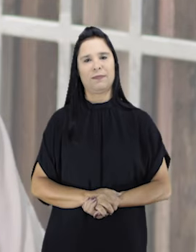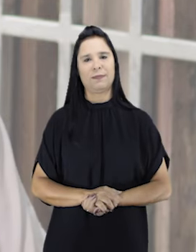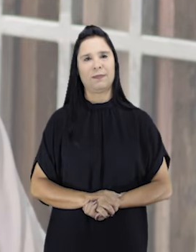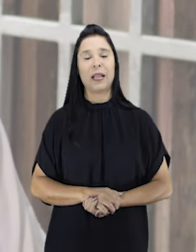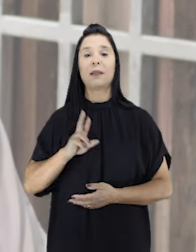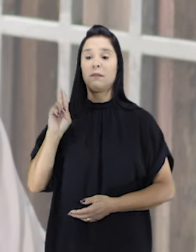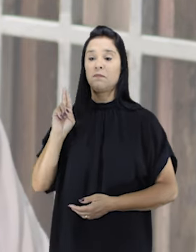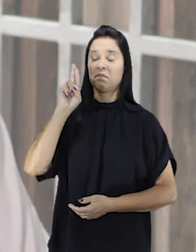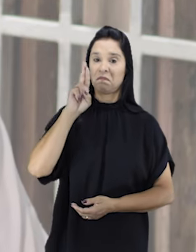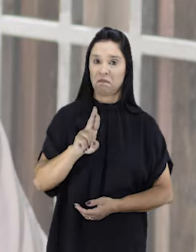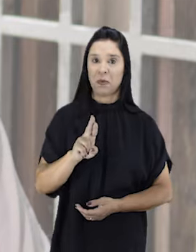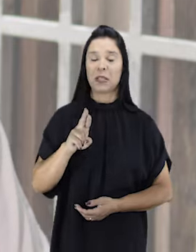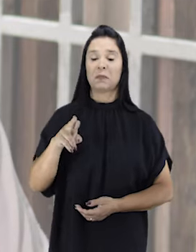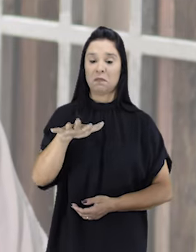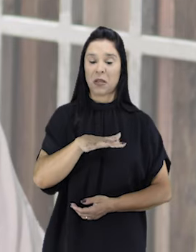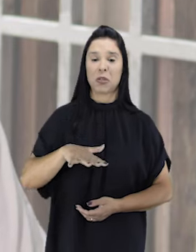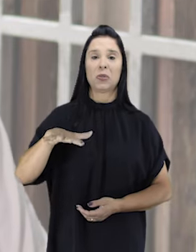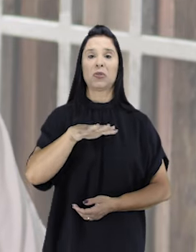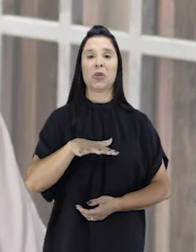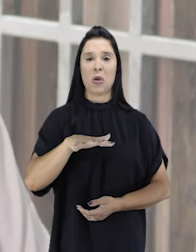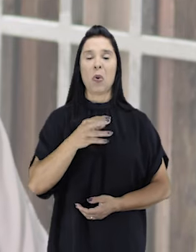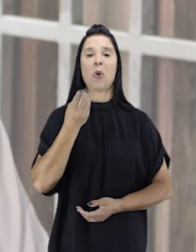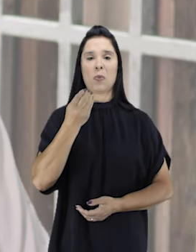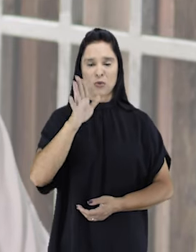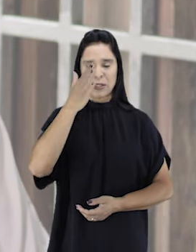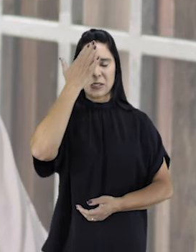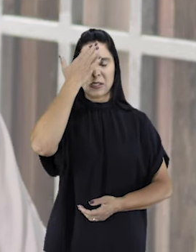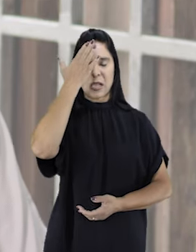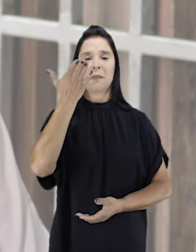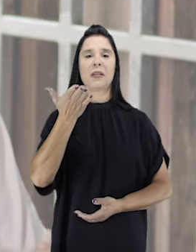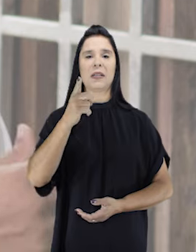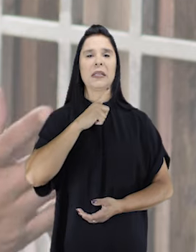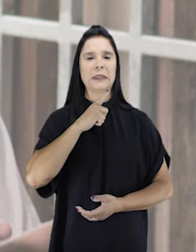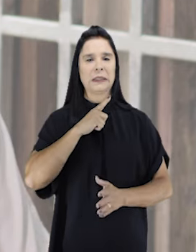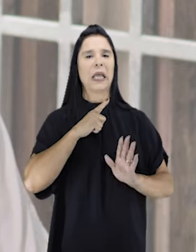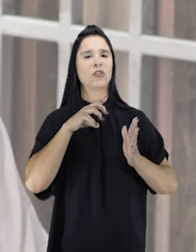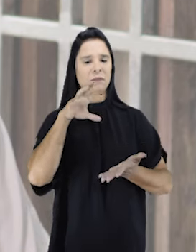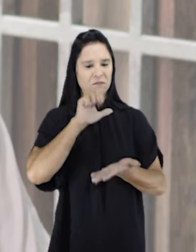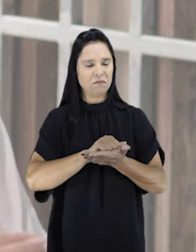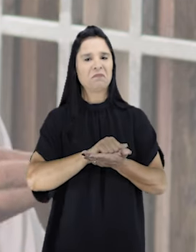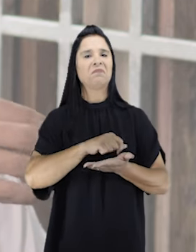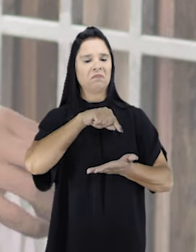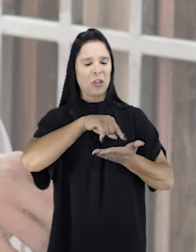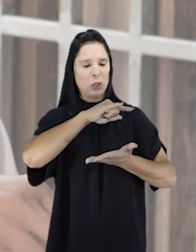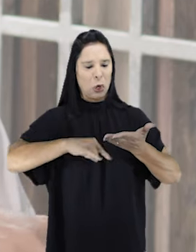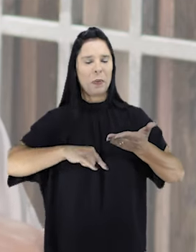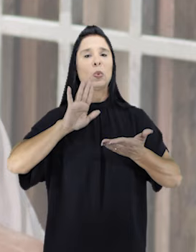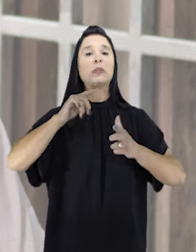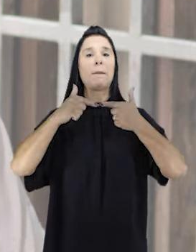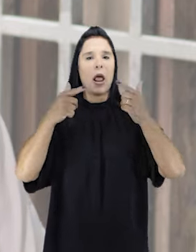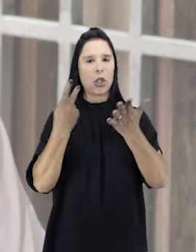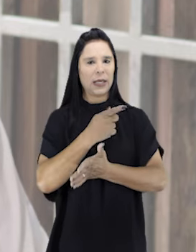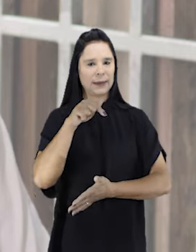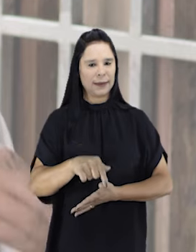cidade representativa para a região, como se sabe, e tem aí os registros e tem os trabalhos que